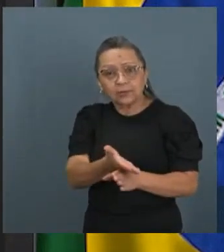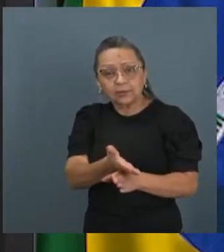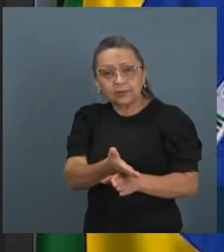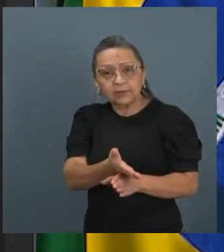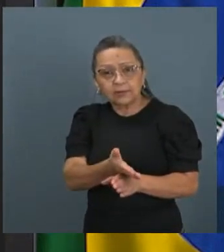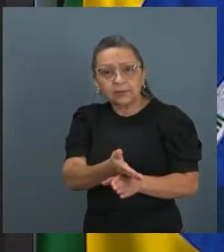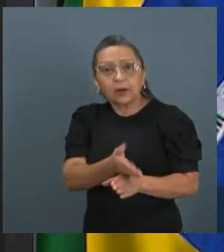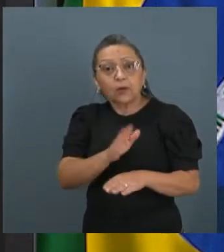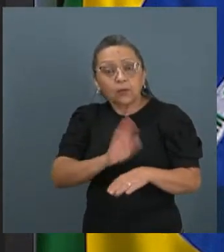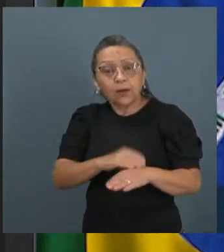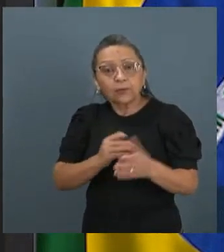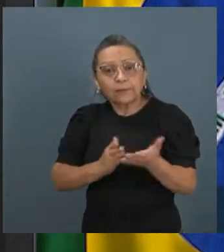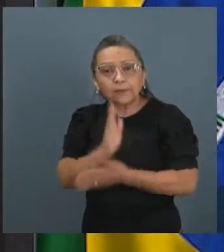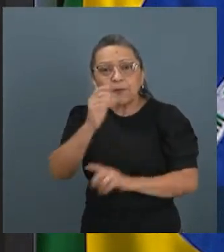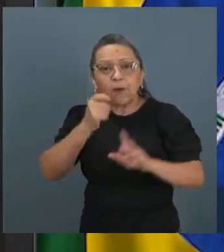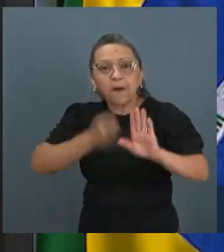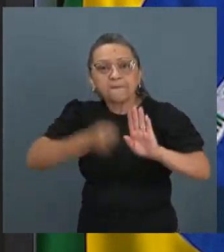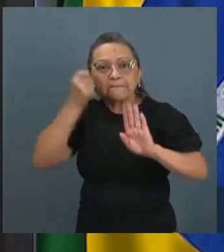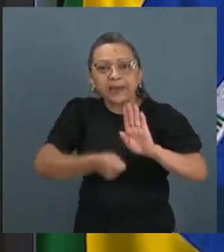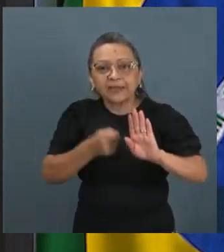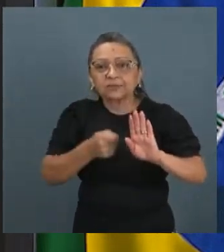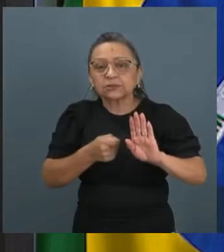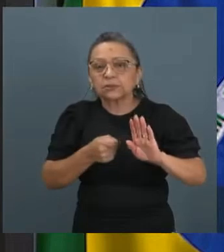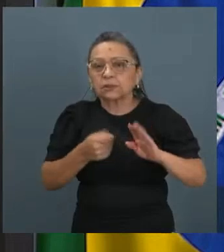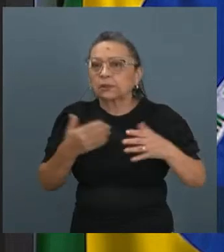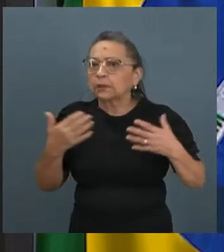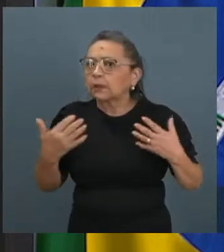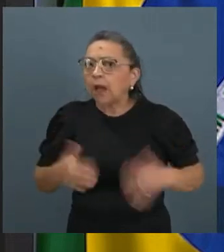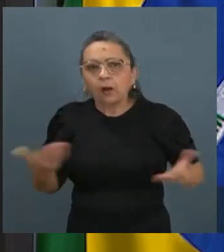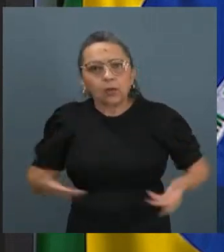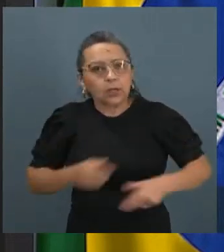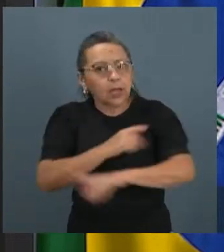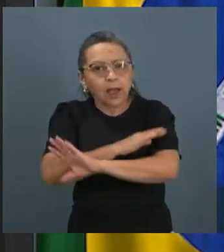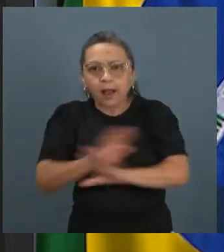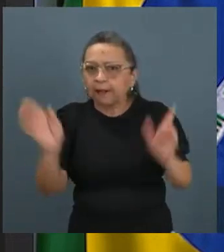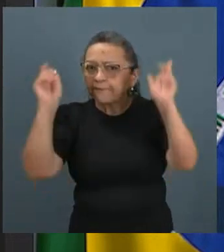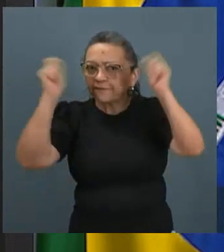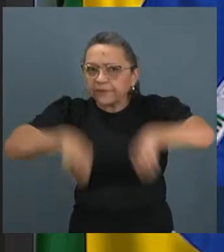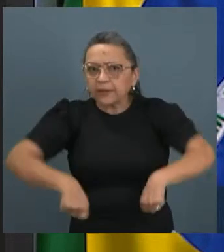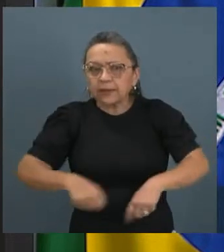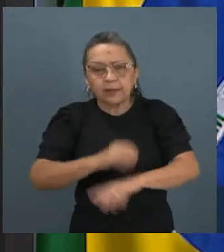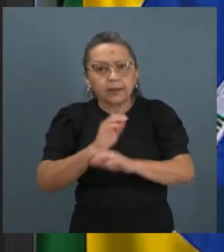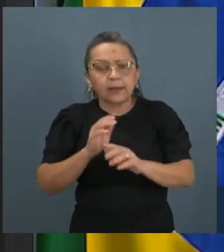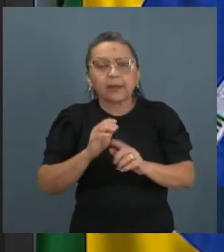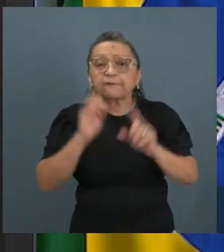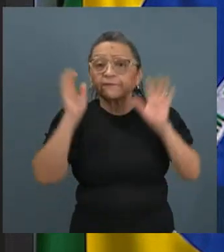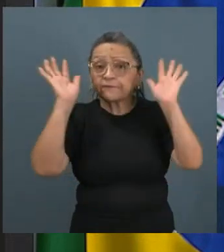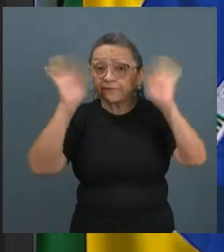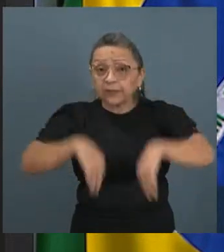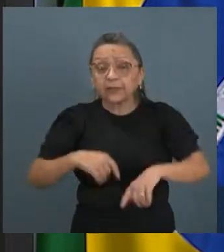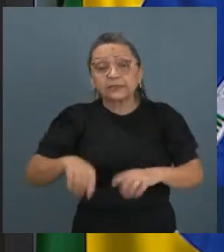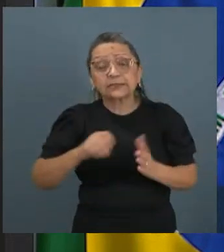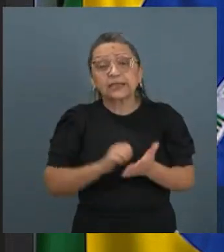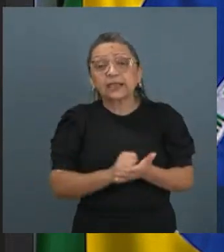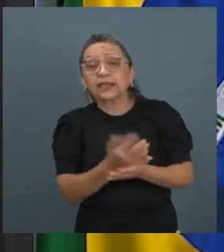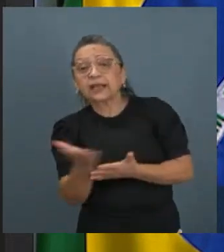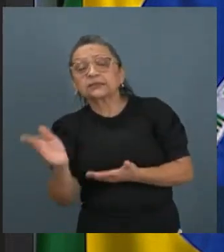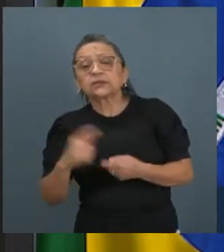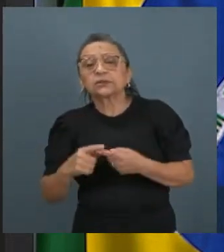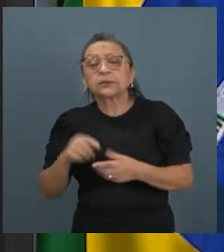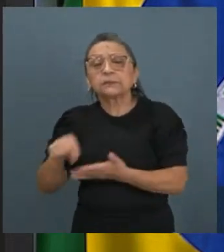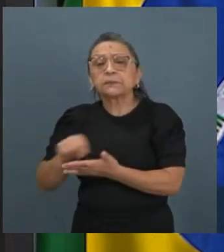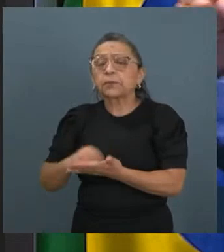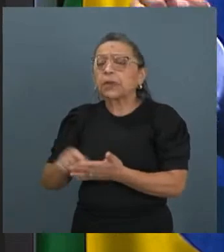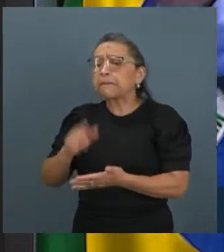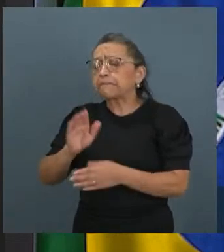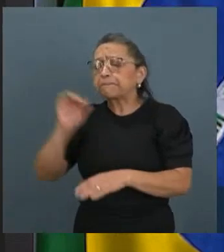quando a gente legalizou as bets, é rechaçar esse cassino e bingo, porque é muito mais